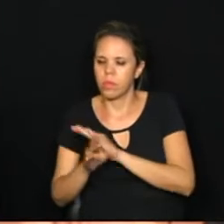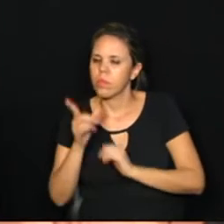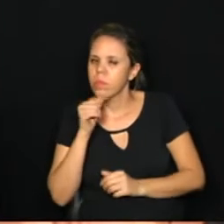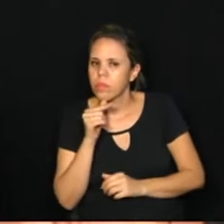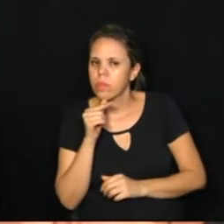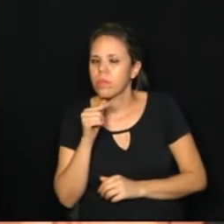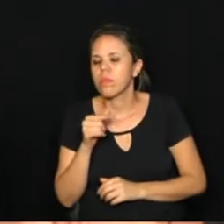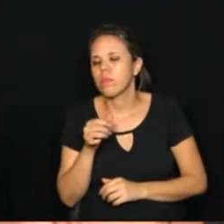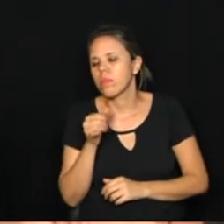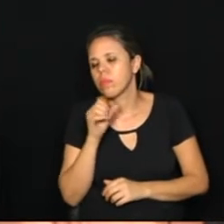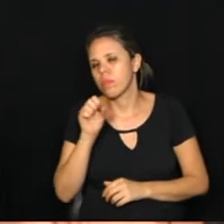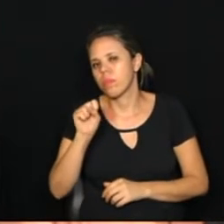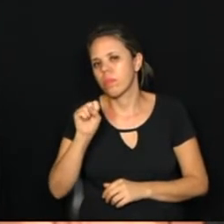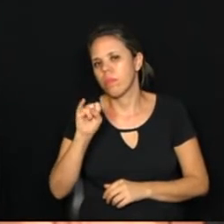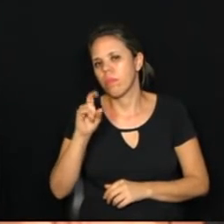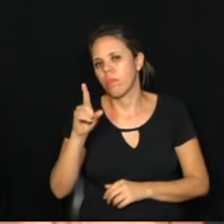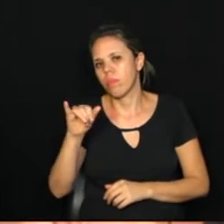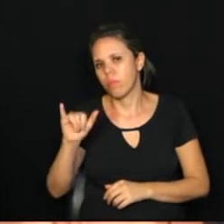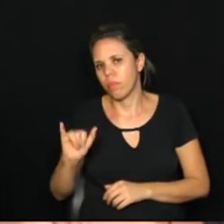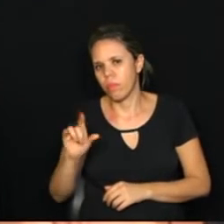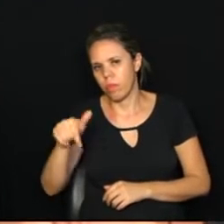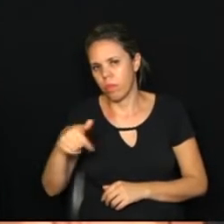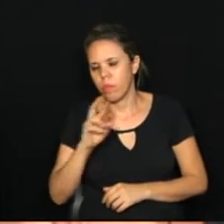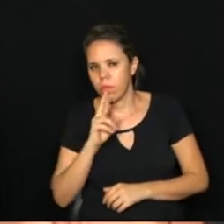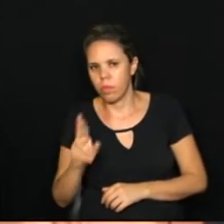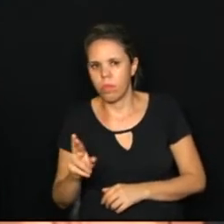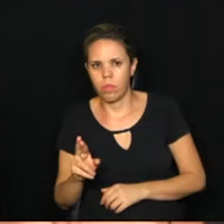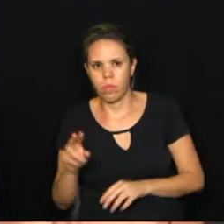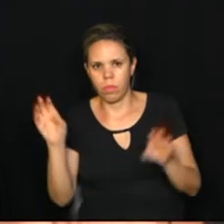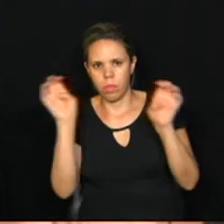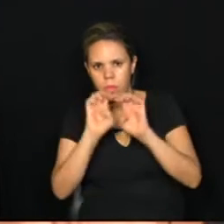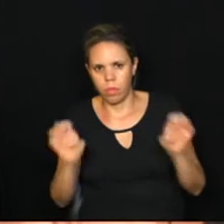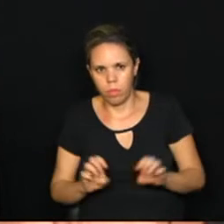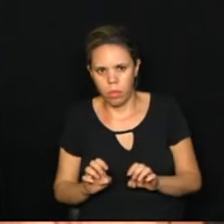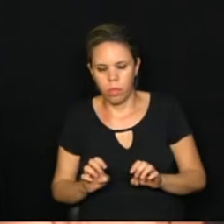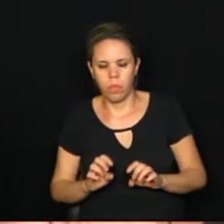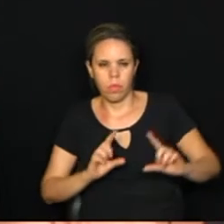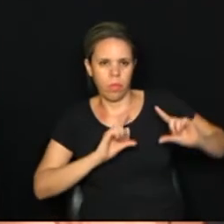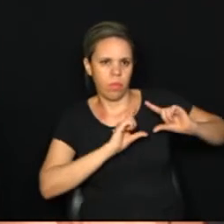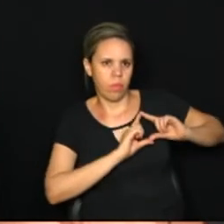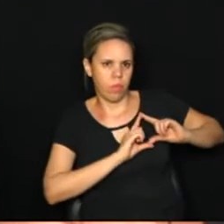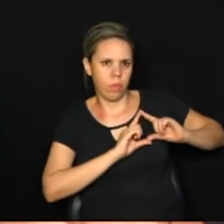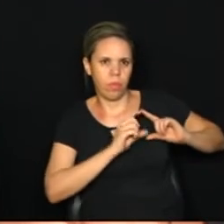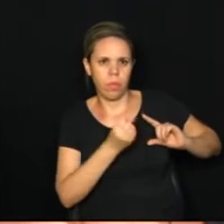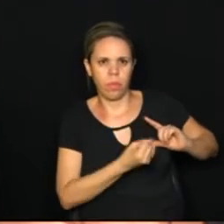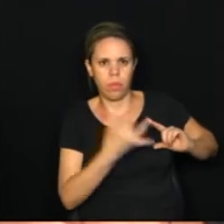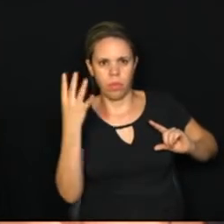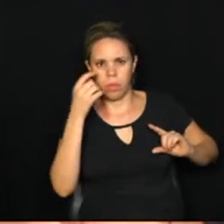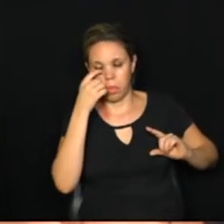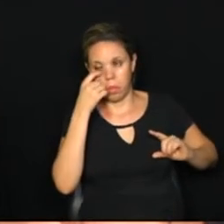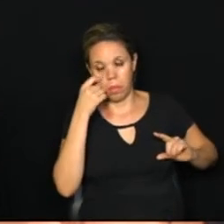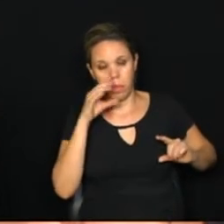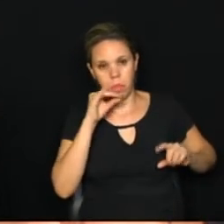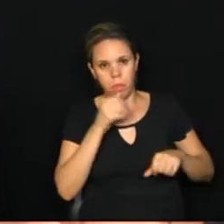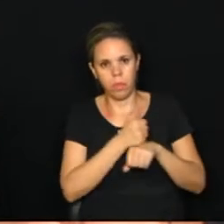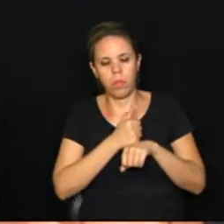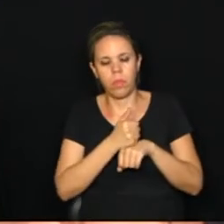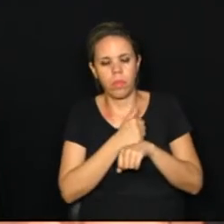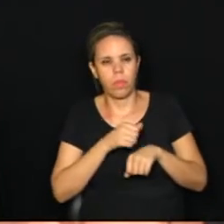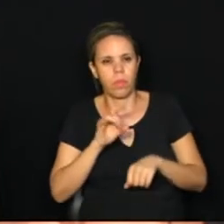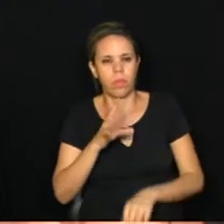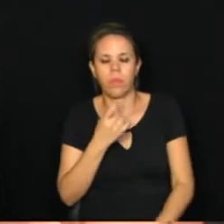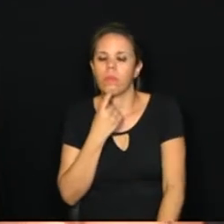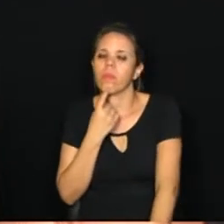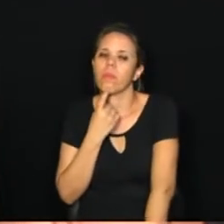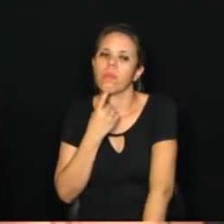Mas para o Sidney, além para depois ele falar um pouco da estrutura da Defesa Civil, essa quantidade de servidores, são só